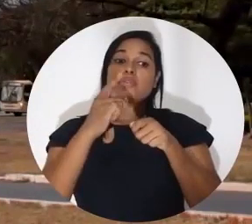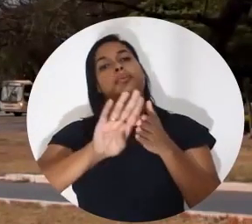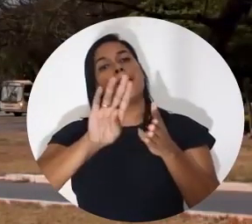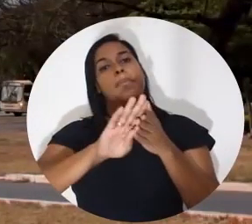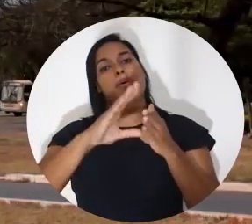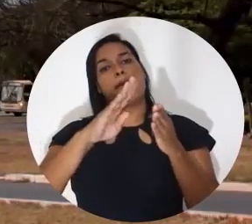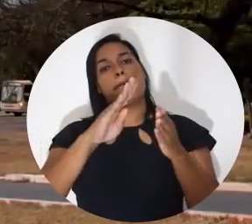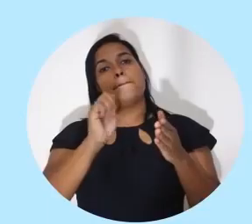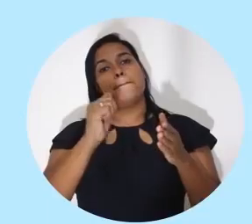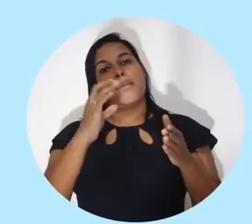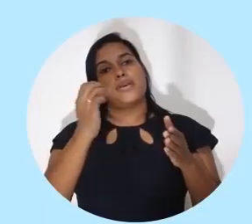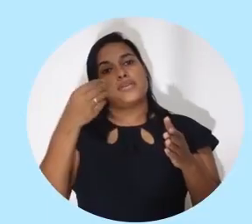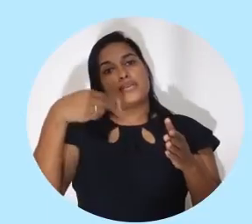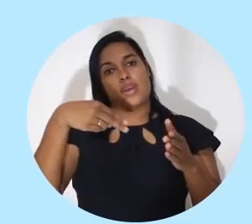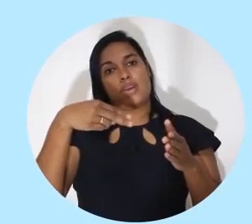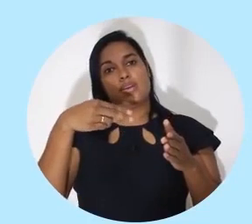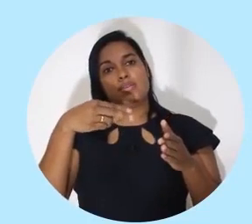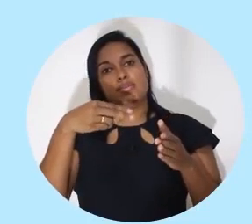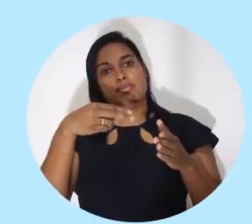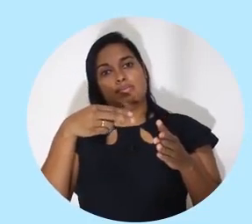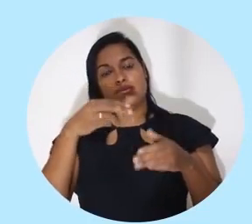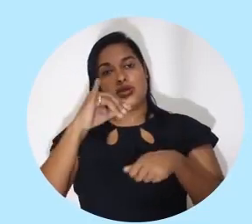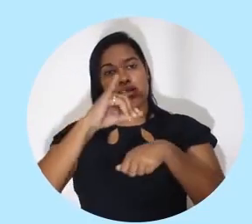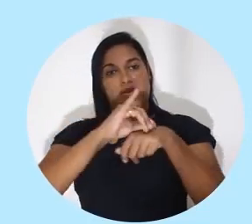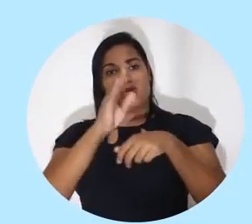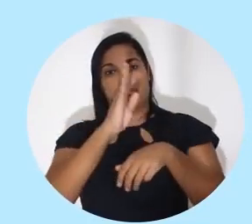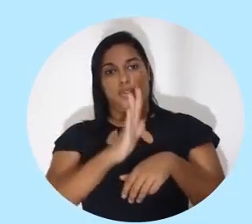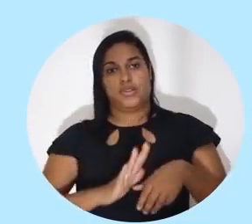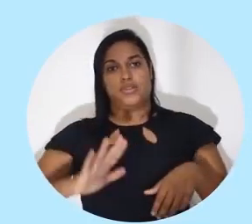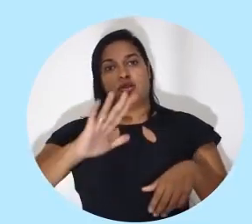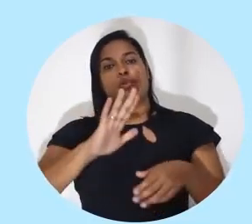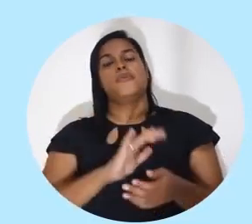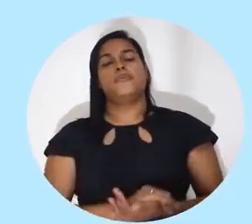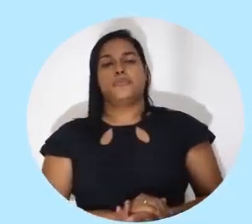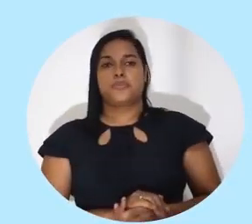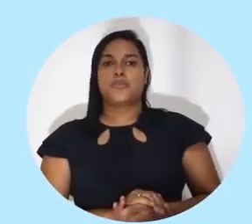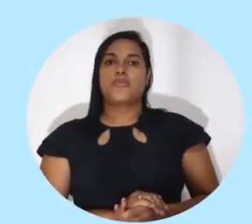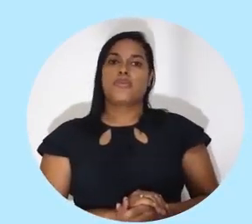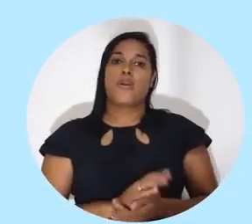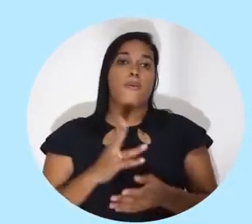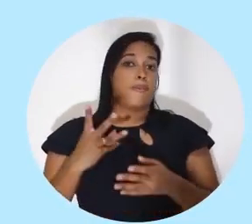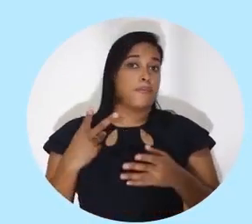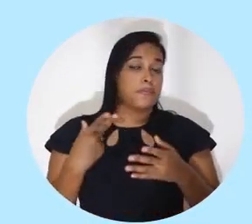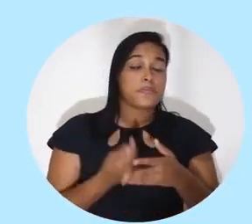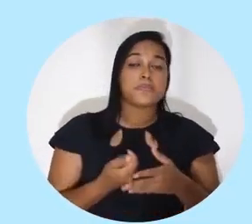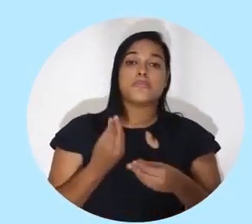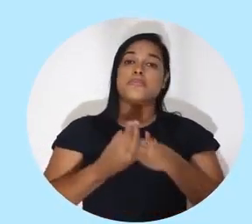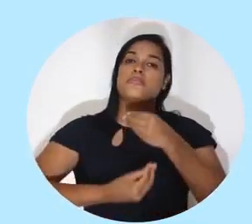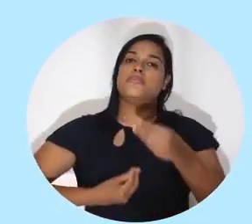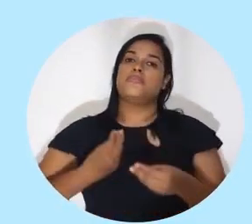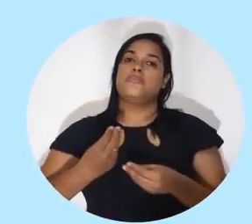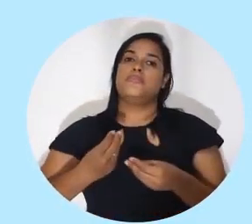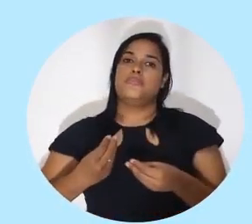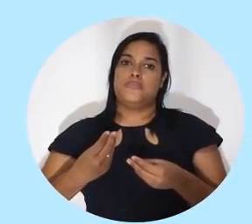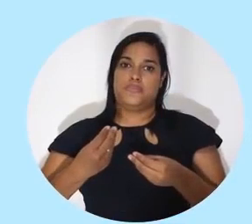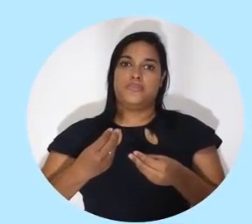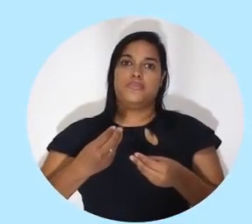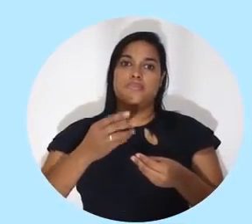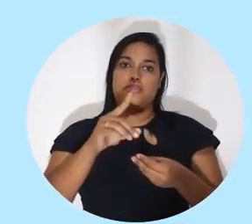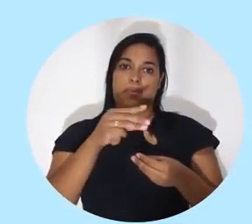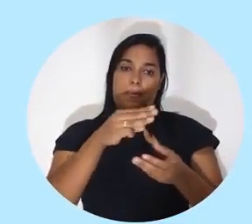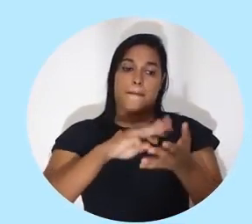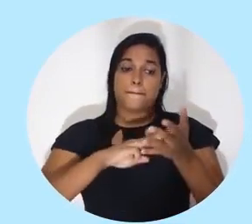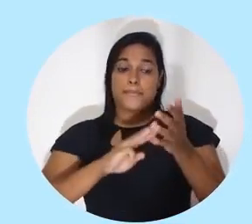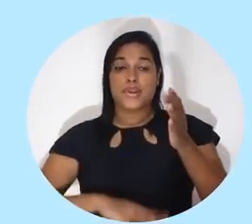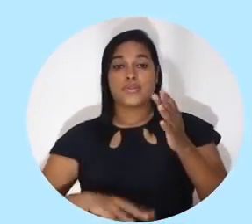Brasil. Como já mencionamos, as contas serão creditadas e debitadas de acordo com o método das partidas